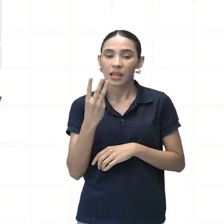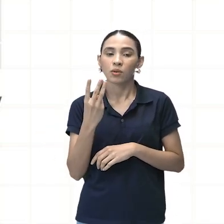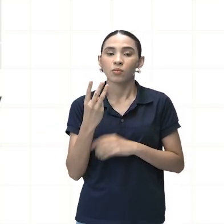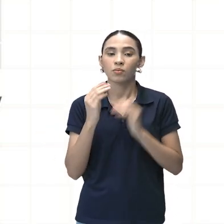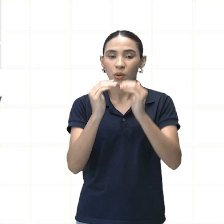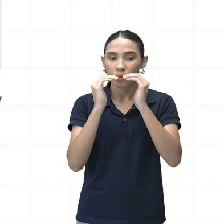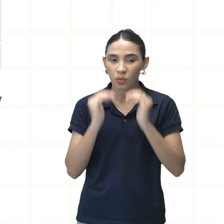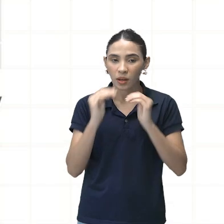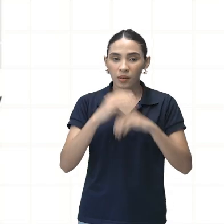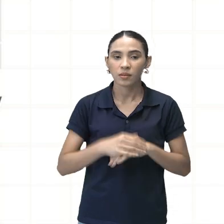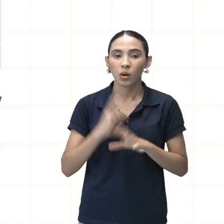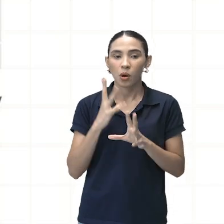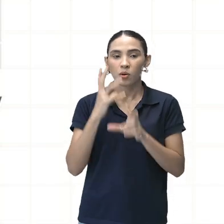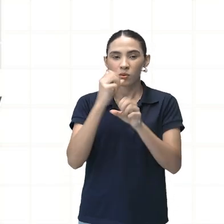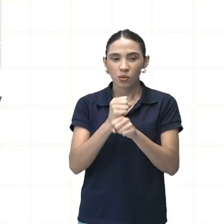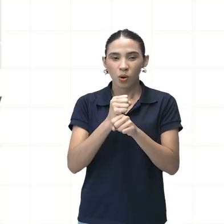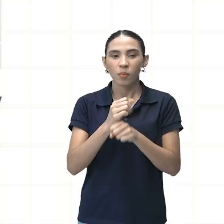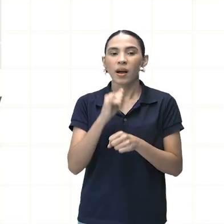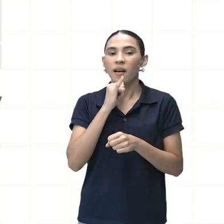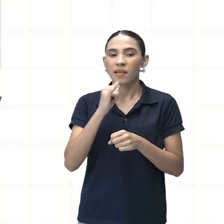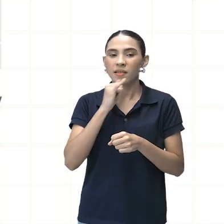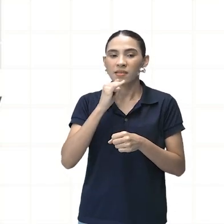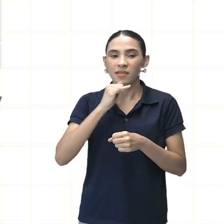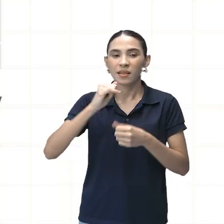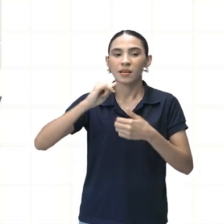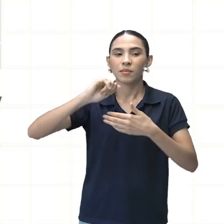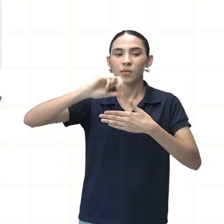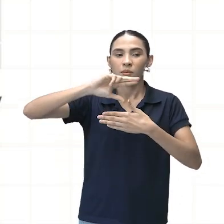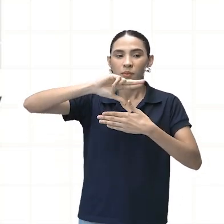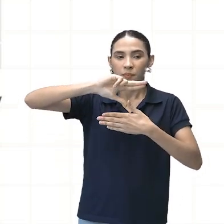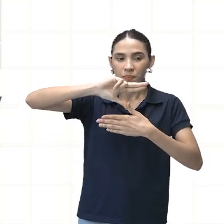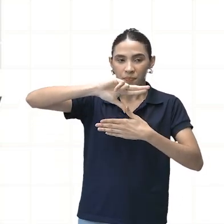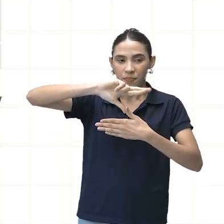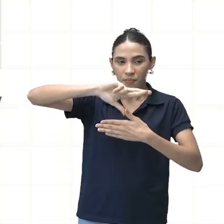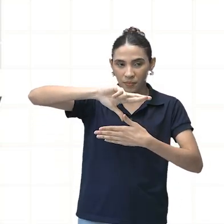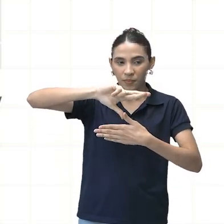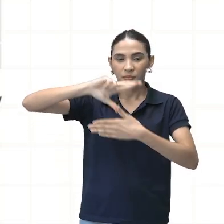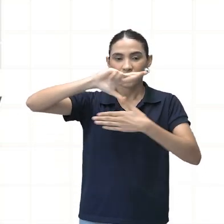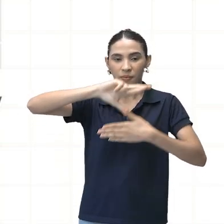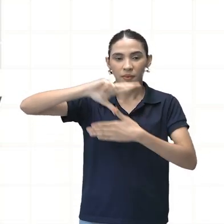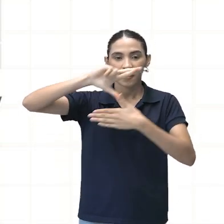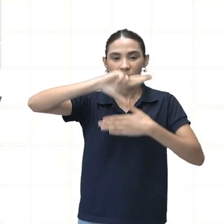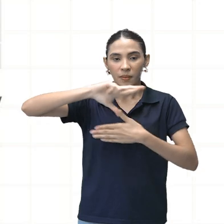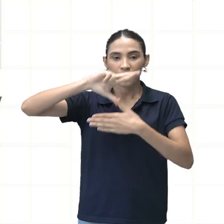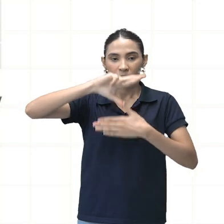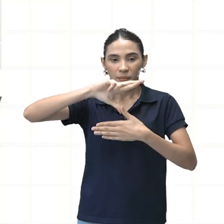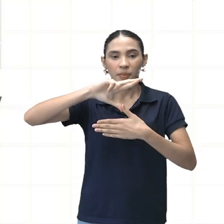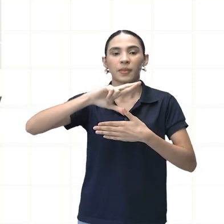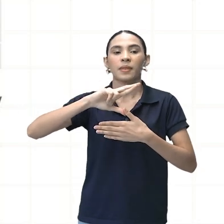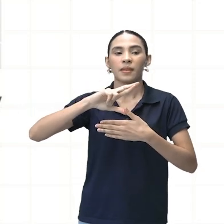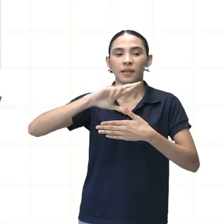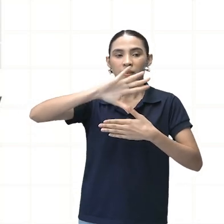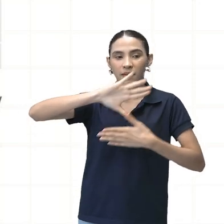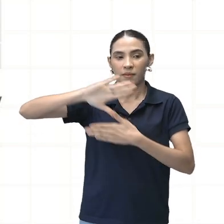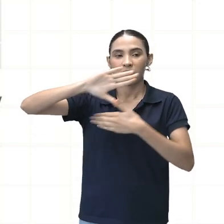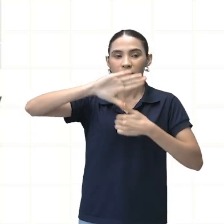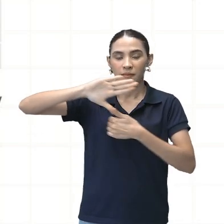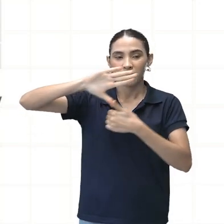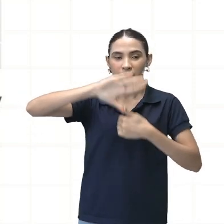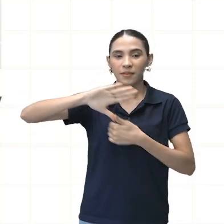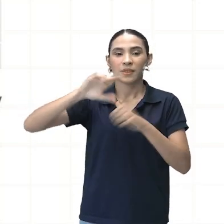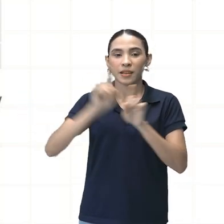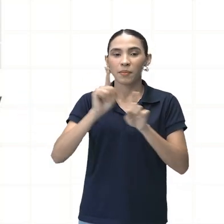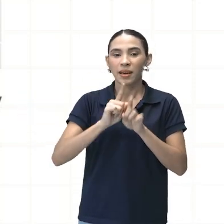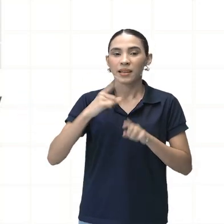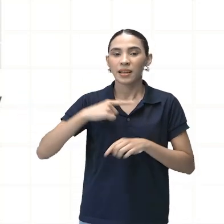gente soma a população da América Latina e do Caribe com a América do Norte, a gente tem ali aproximadamente